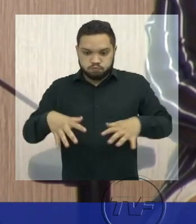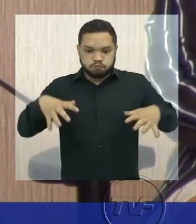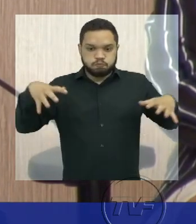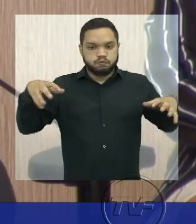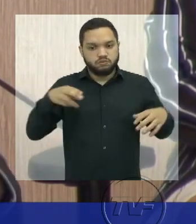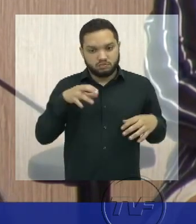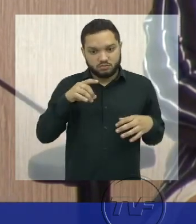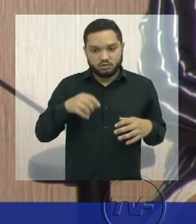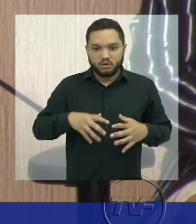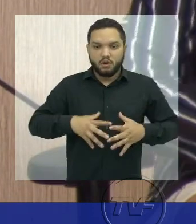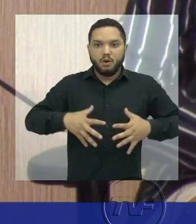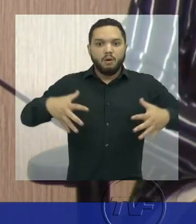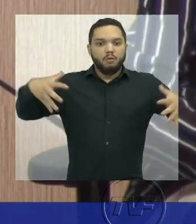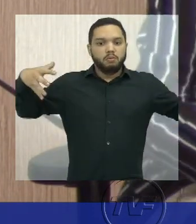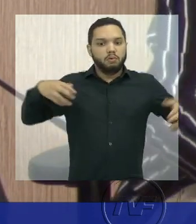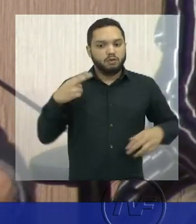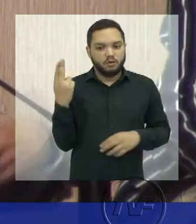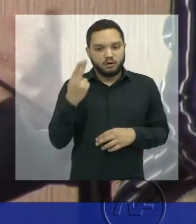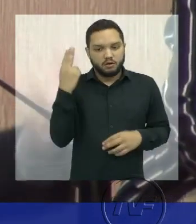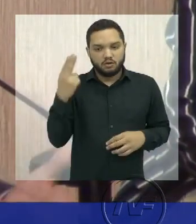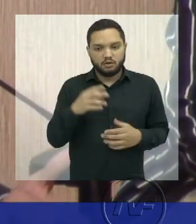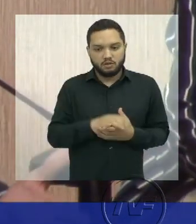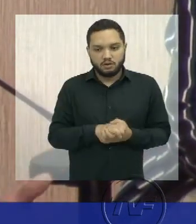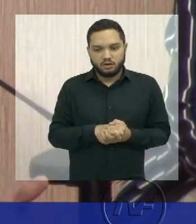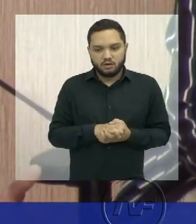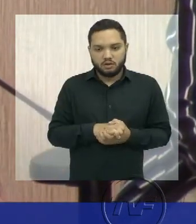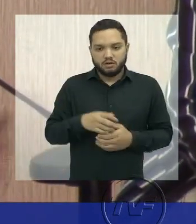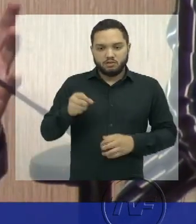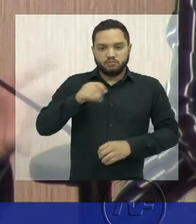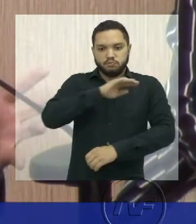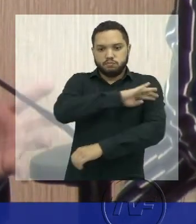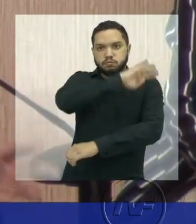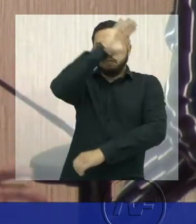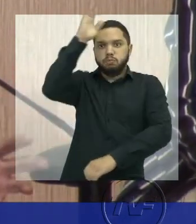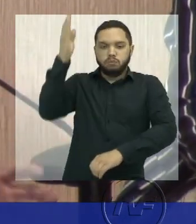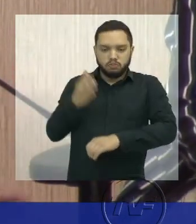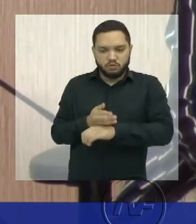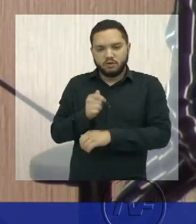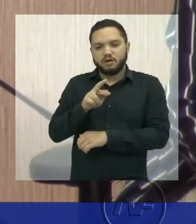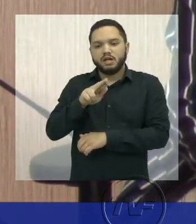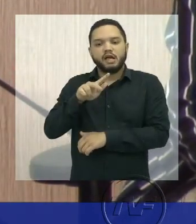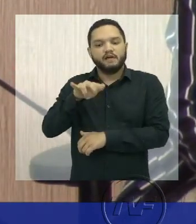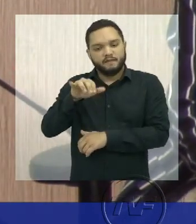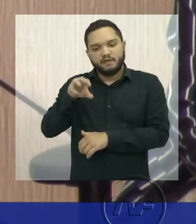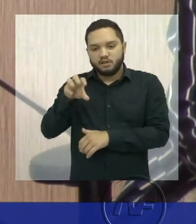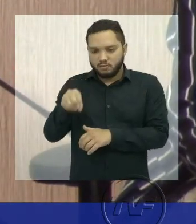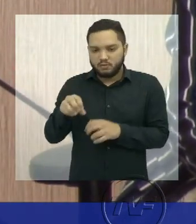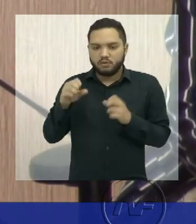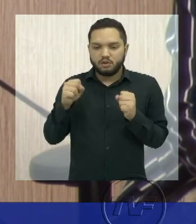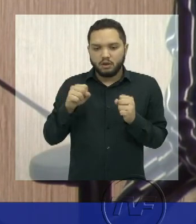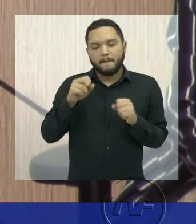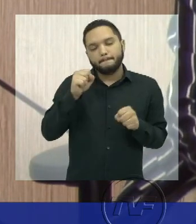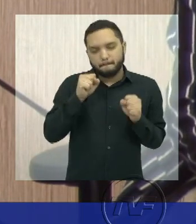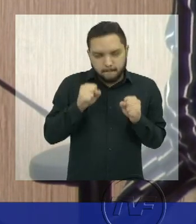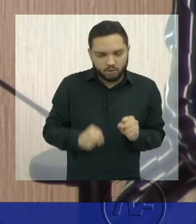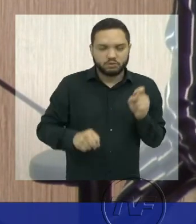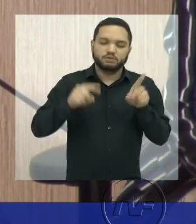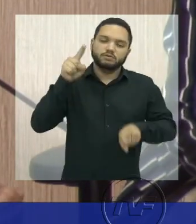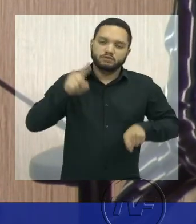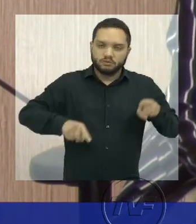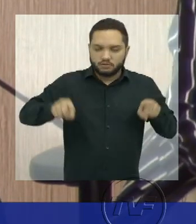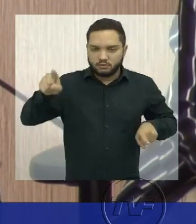média, colocar um montão de lixo é grave, colocar uma montanha de lixo é gravíssimo. É um exemplo. Para cada infração a gente pode ter essa variação